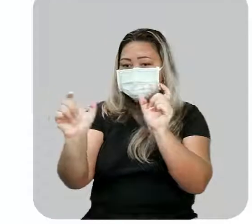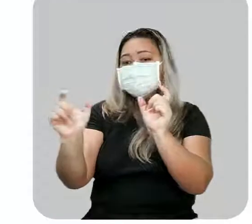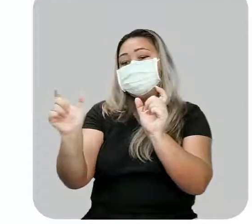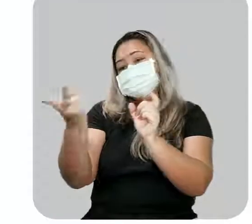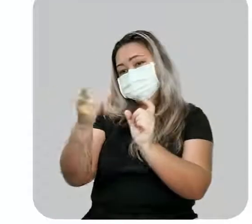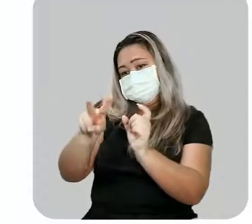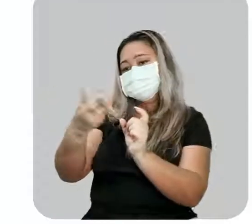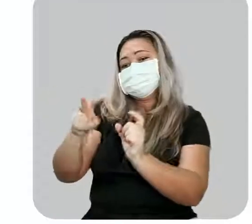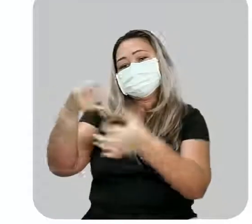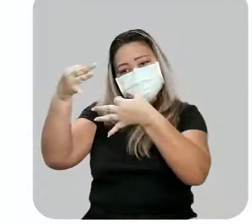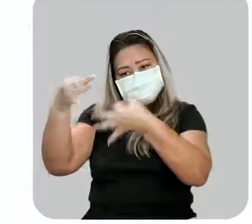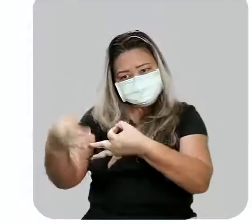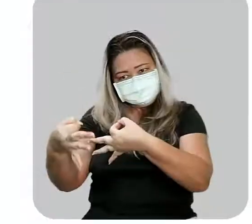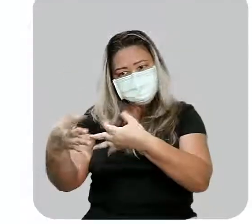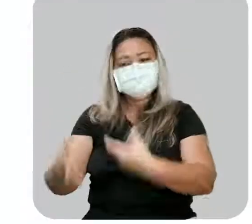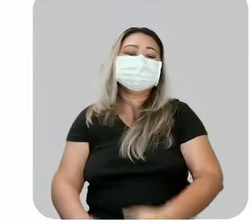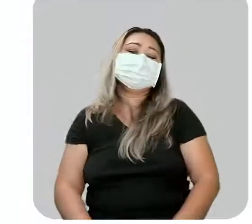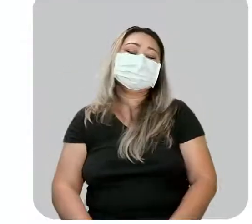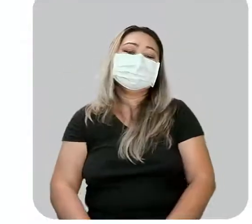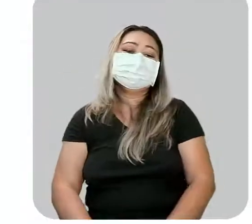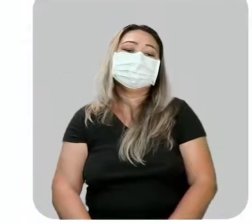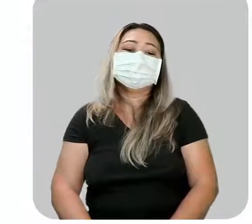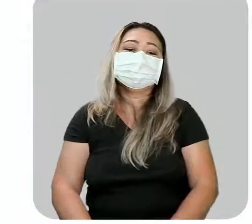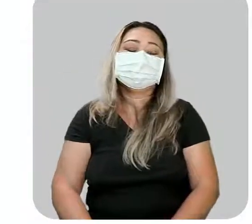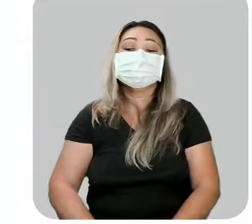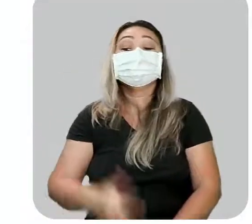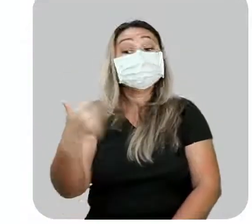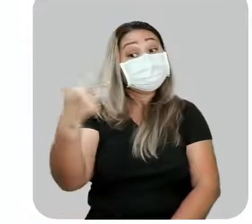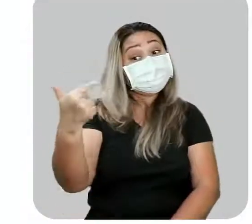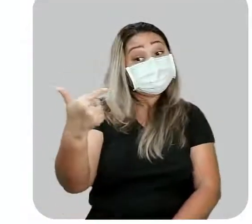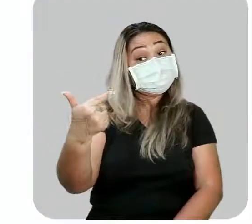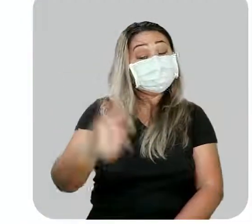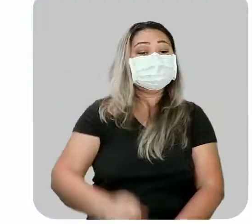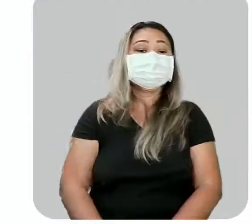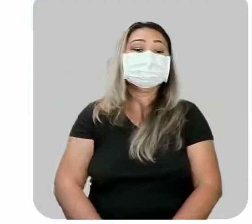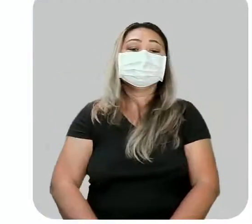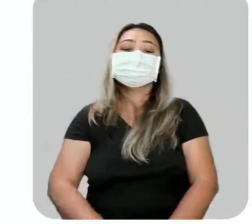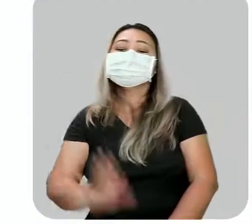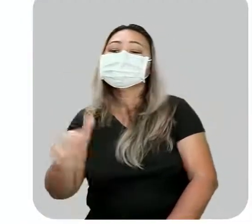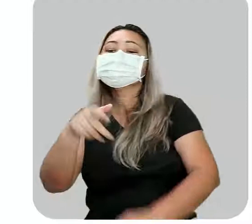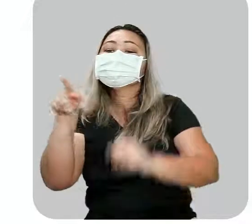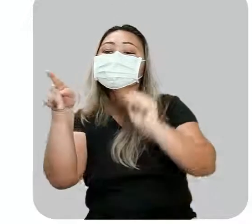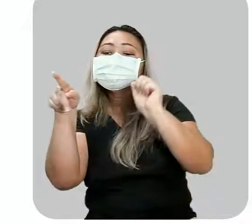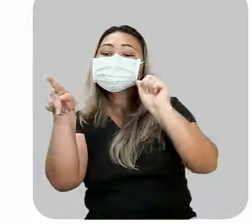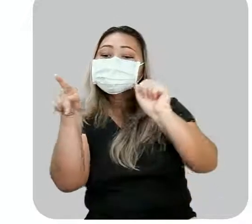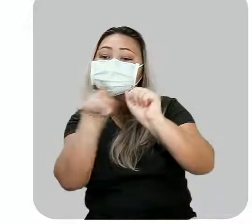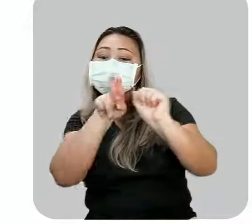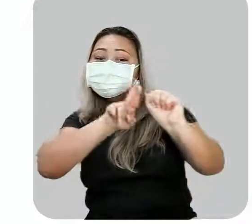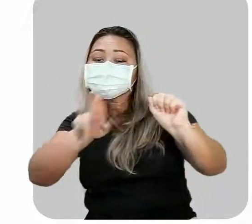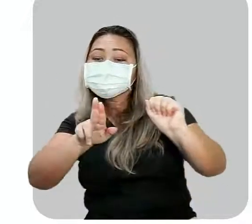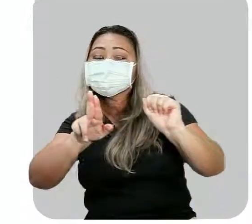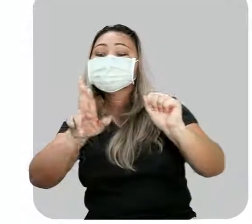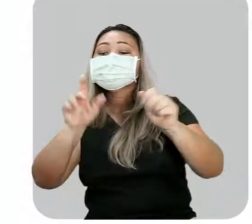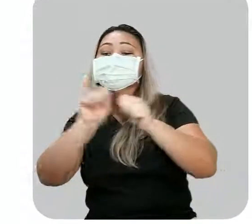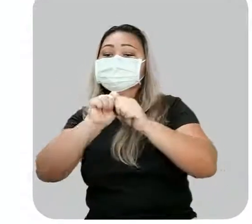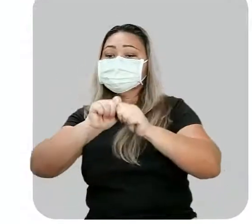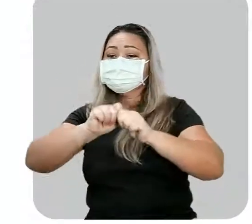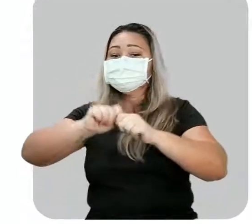duas formas estarão corretas. Caso 2. de pronomes